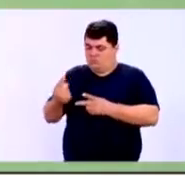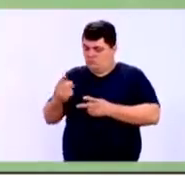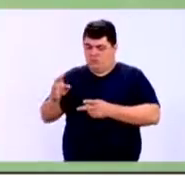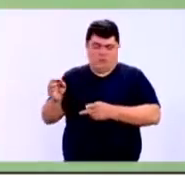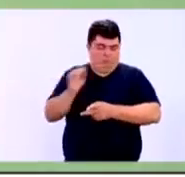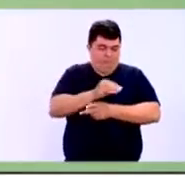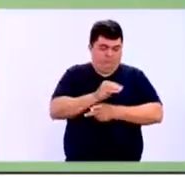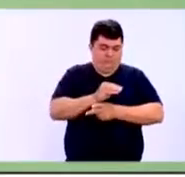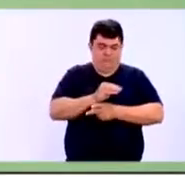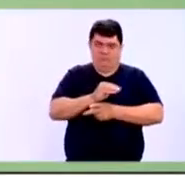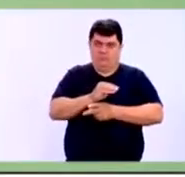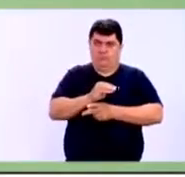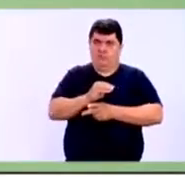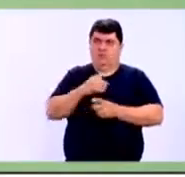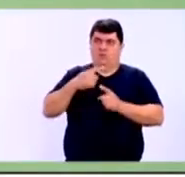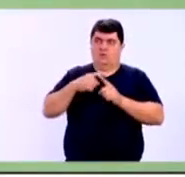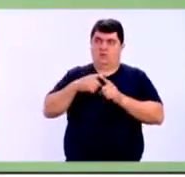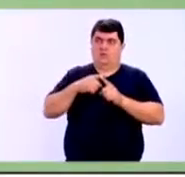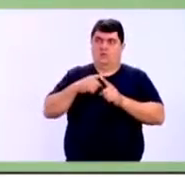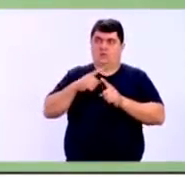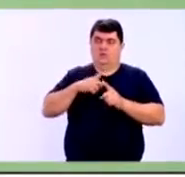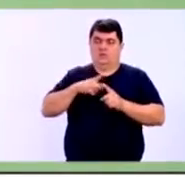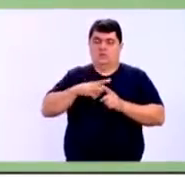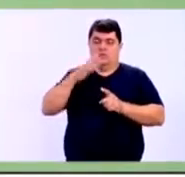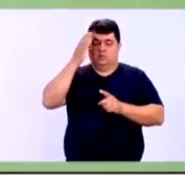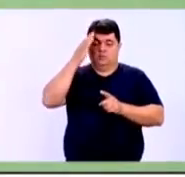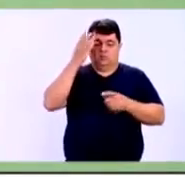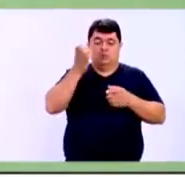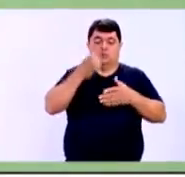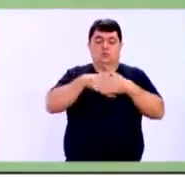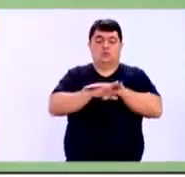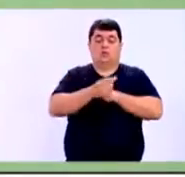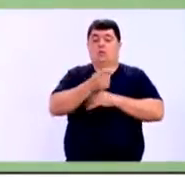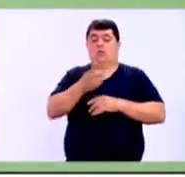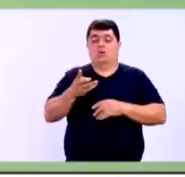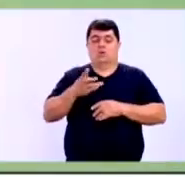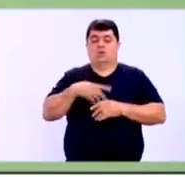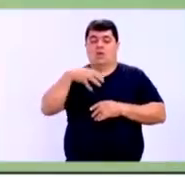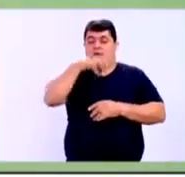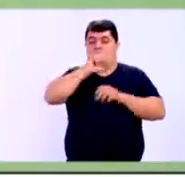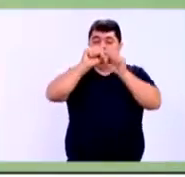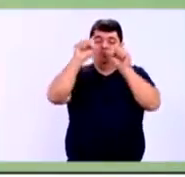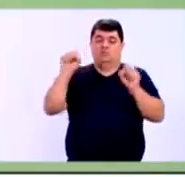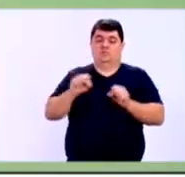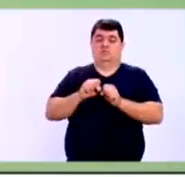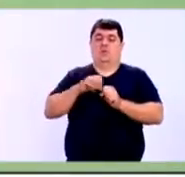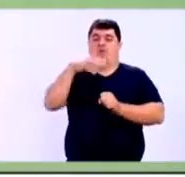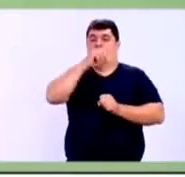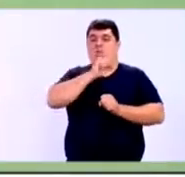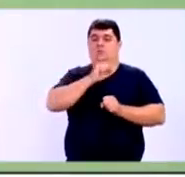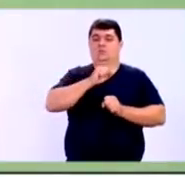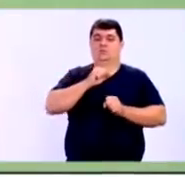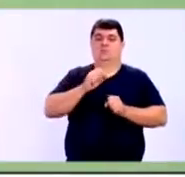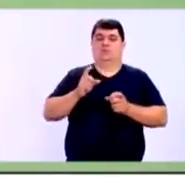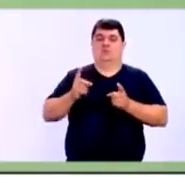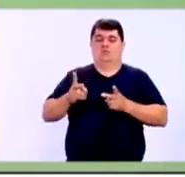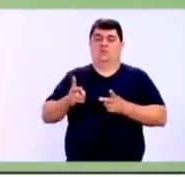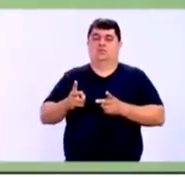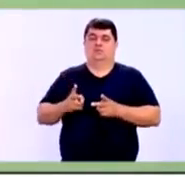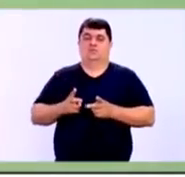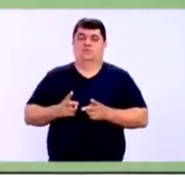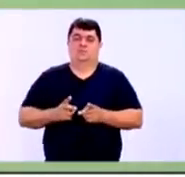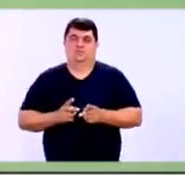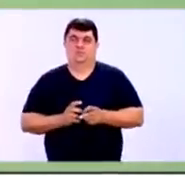mercadorias através de um método de avaliação de estoque. Ou seja, o processo já se encontra informatizado, é um processo